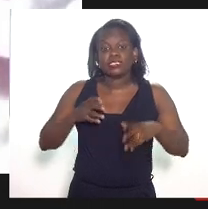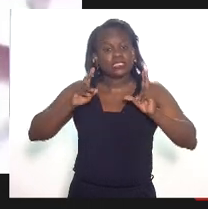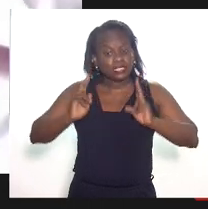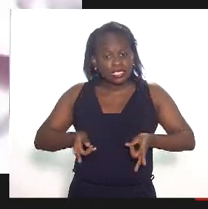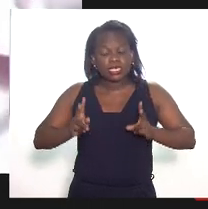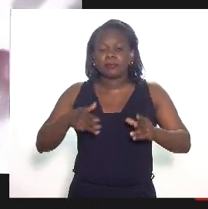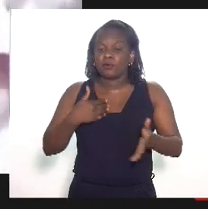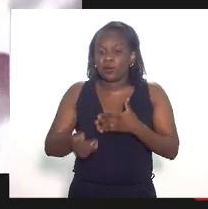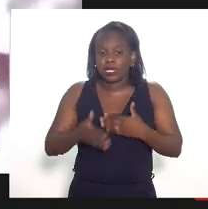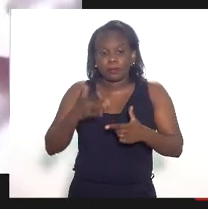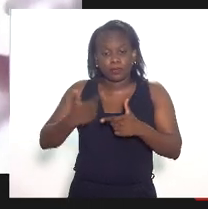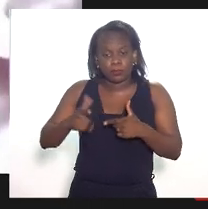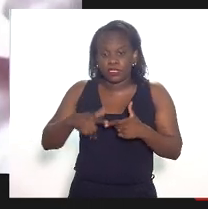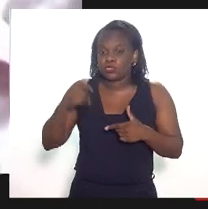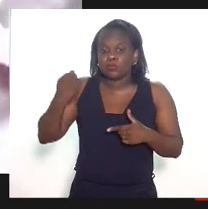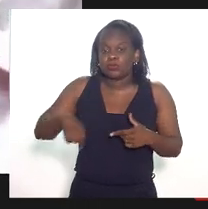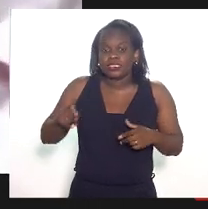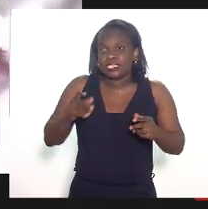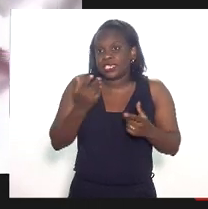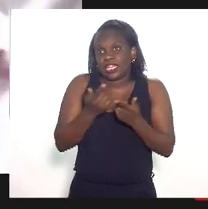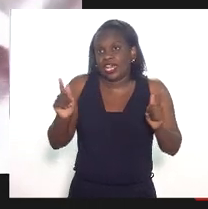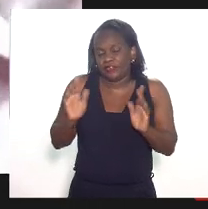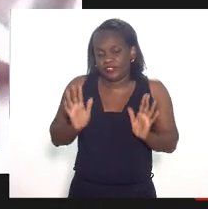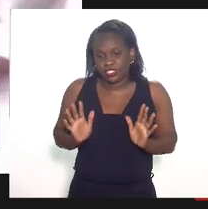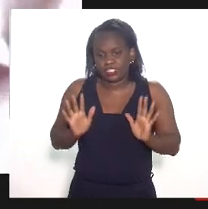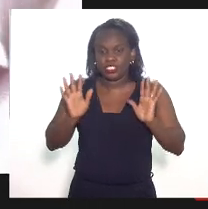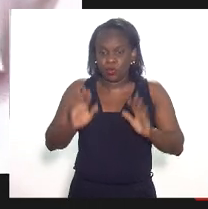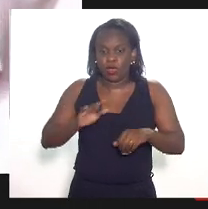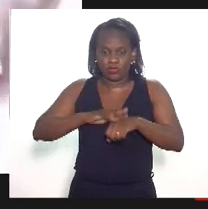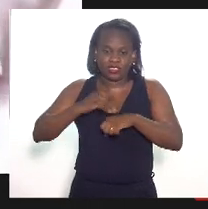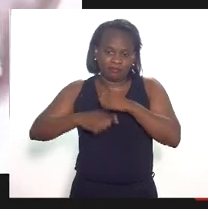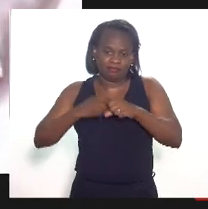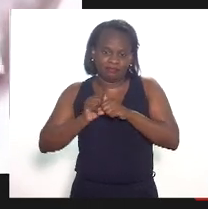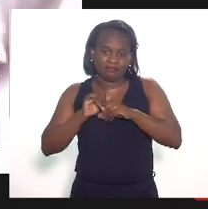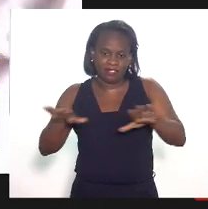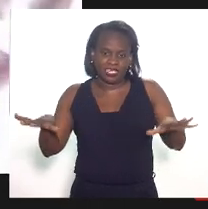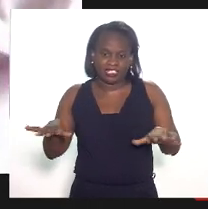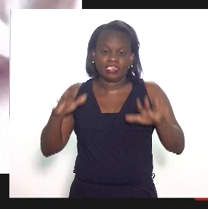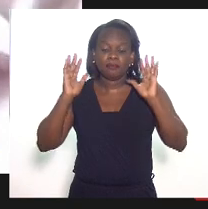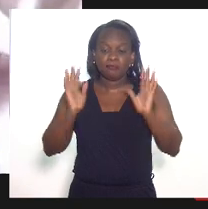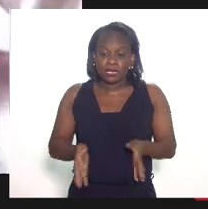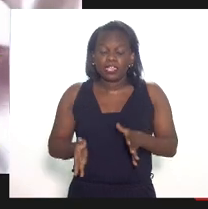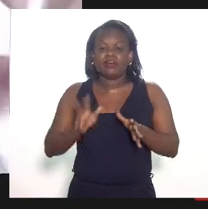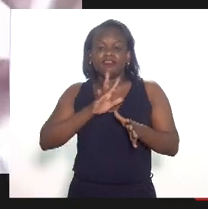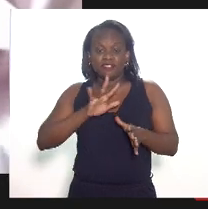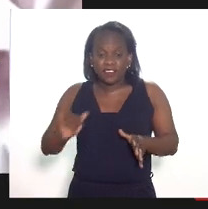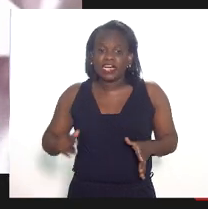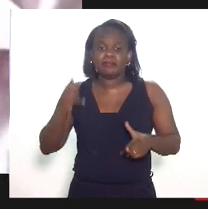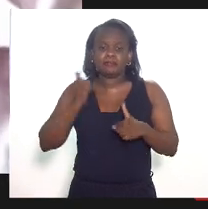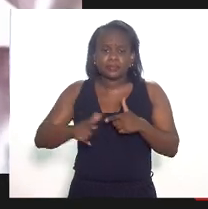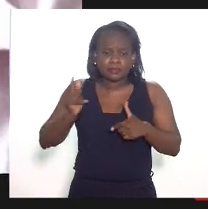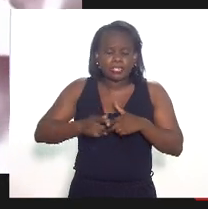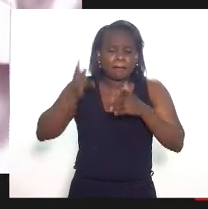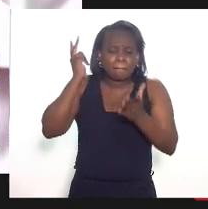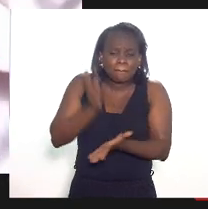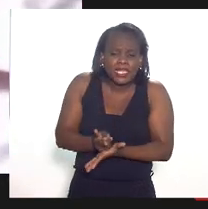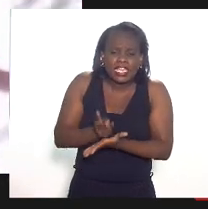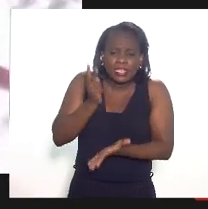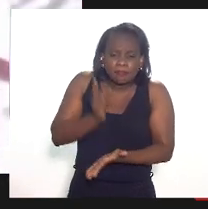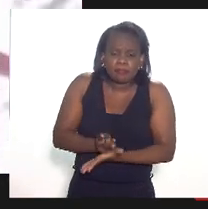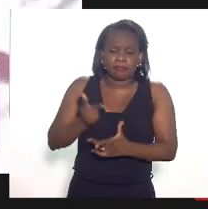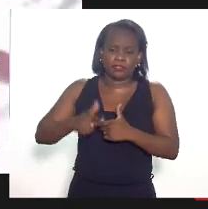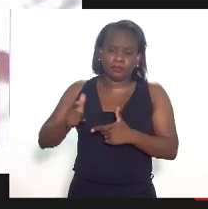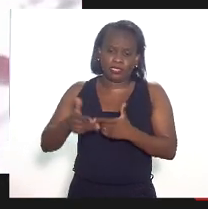e a qualquer problema, não precisa ser um problema tão grave como essa pandemia que nós estamos passando, nós vamos nos deparar com esta mesma